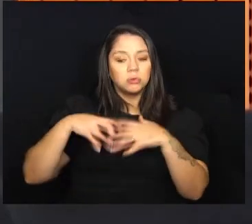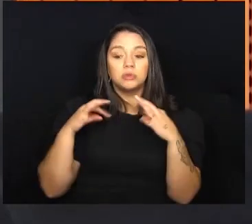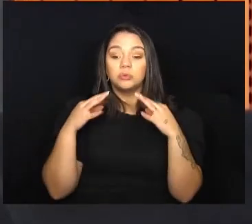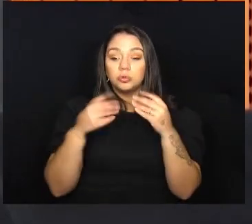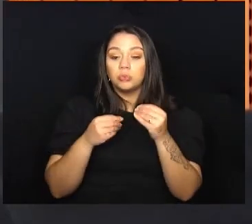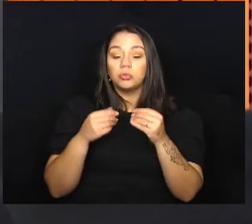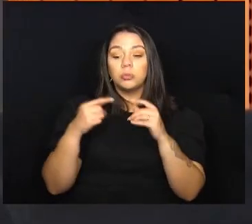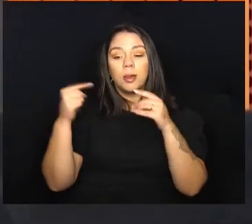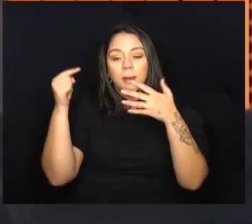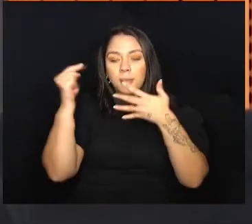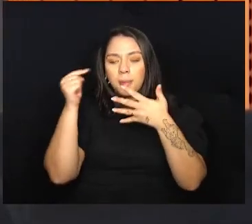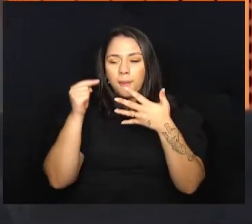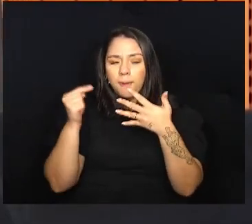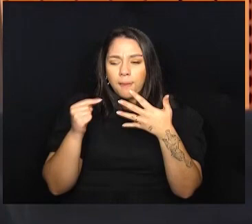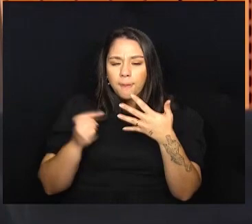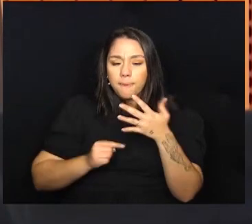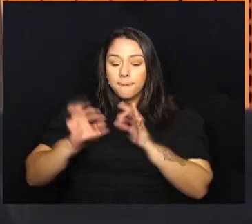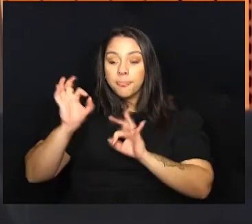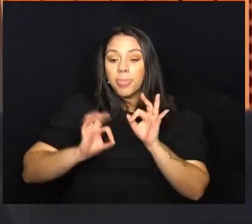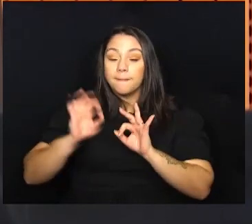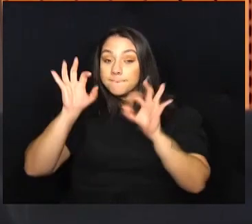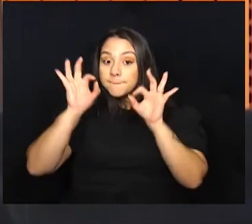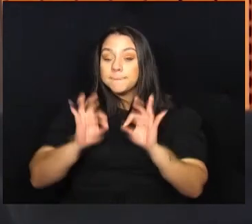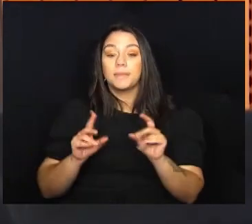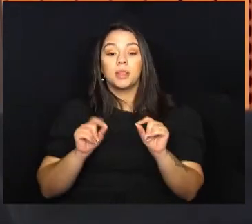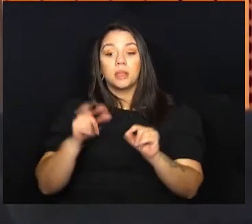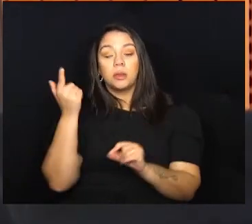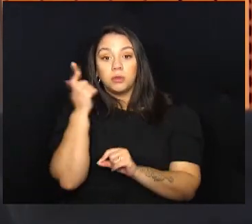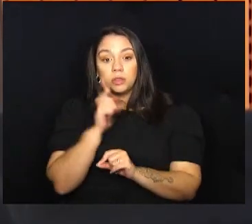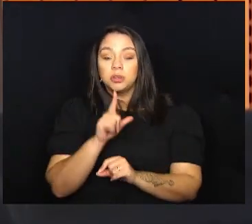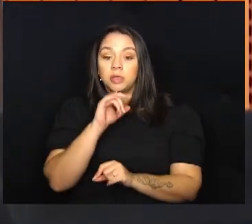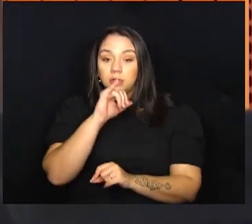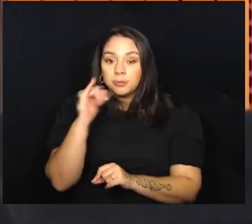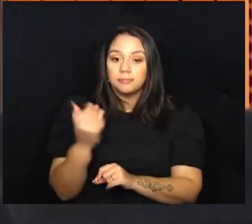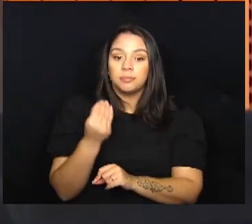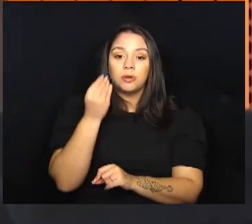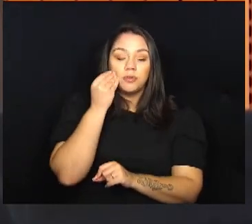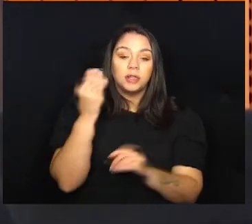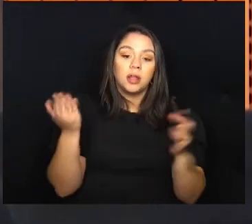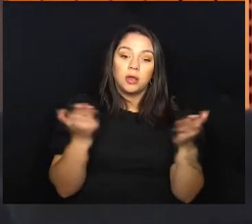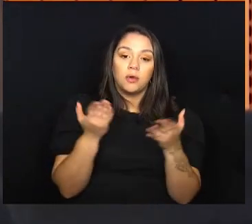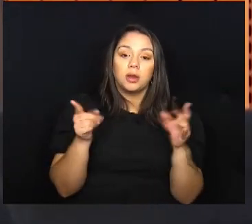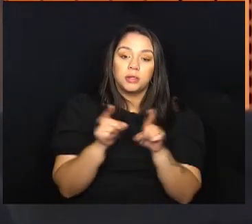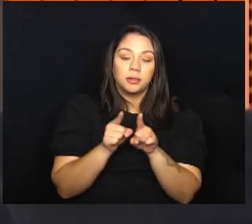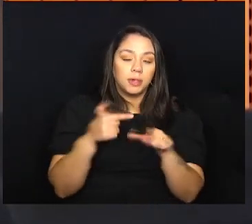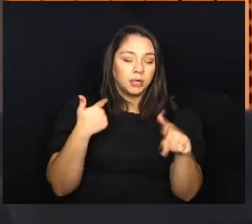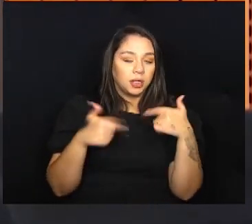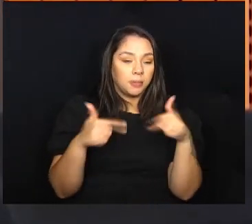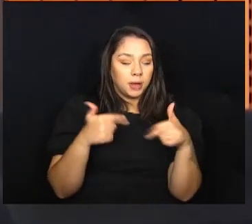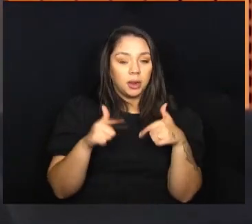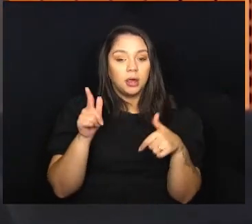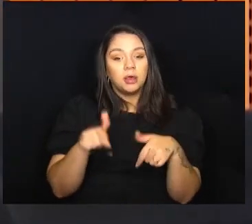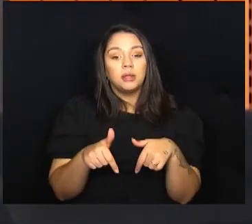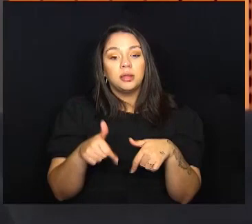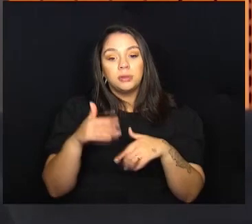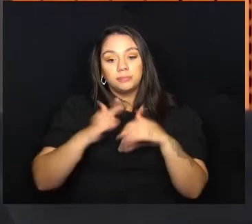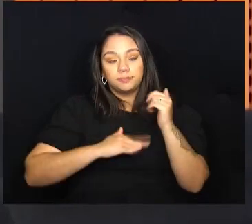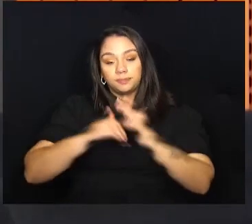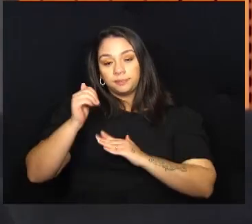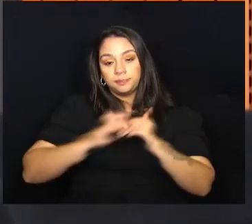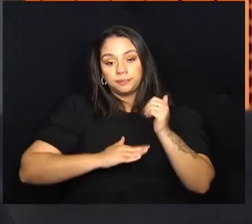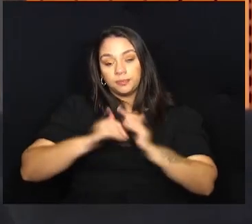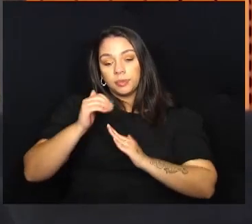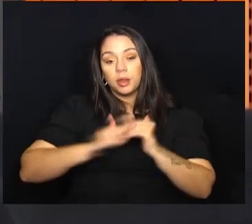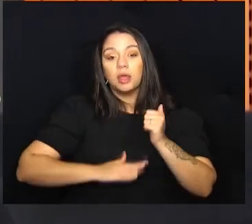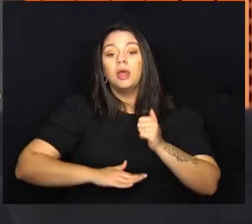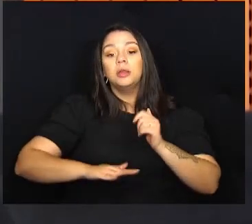que a gente pensou do plano, exatamente para a gente conseguir aproveitar e já conseguir trabalhar as execuções da emenda de